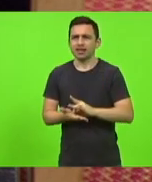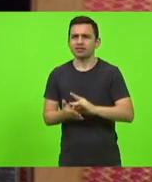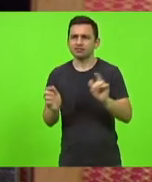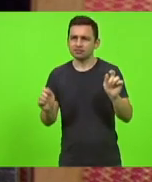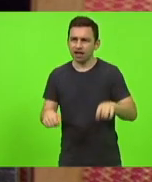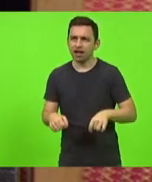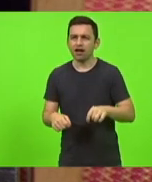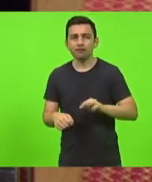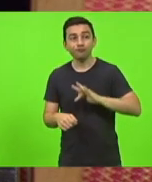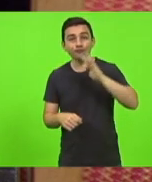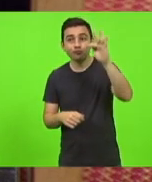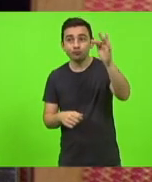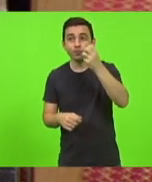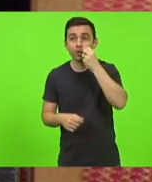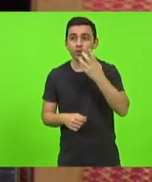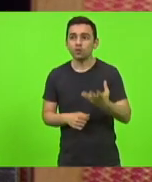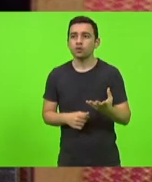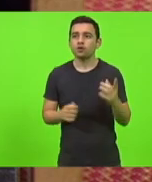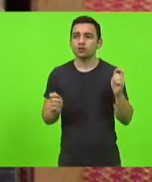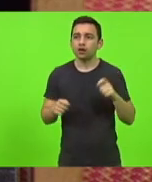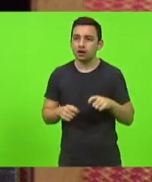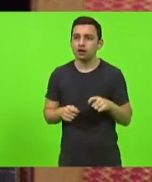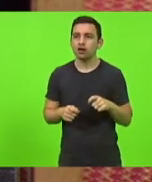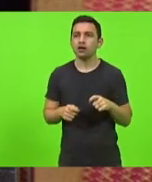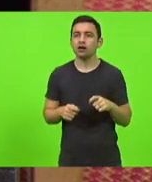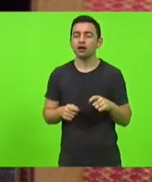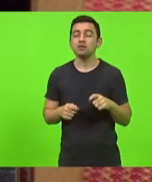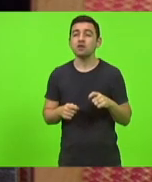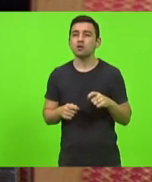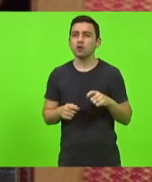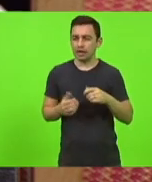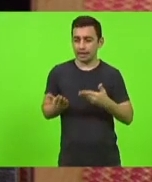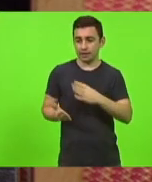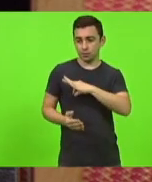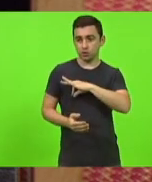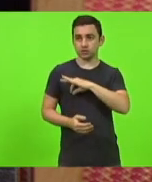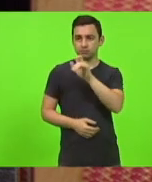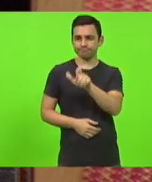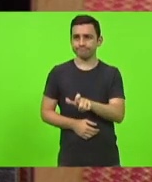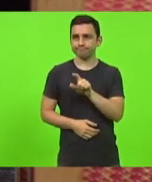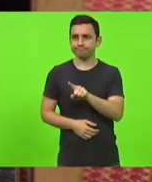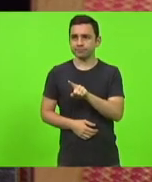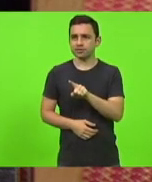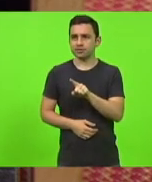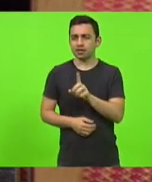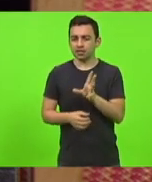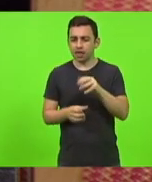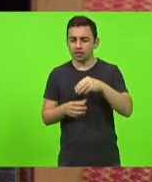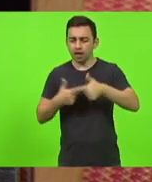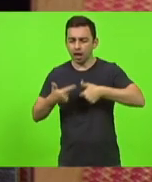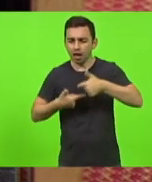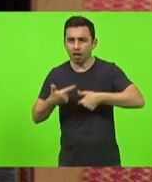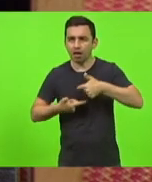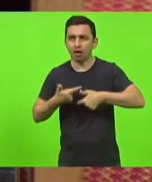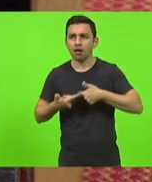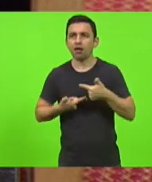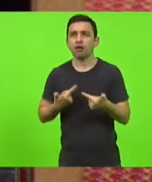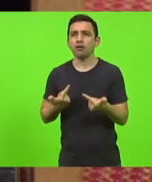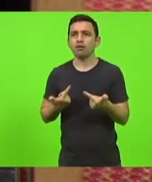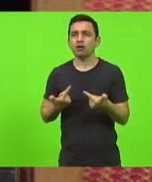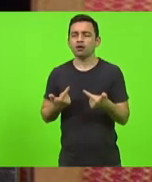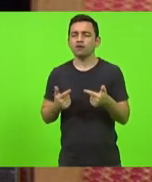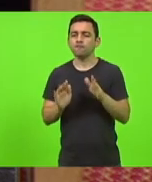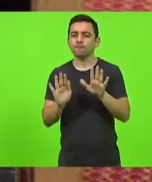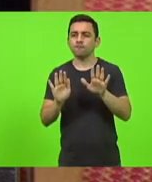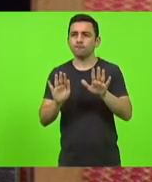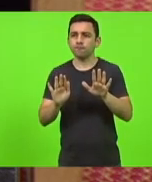perspectiva, que vai fazer com que o policial, ainda dentro da atividade, chegue ao final de